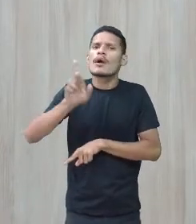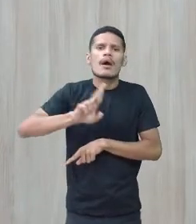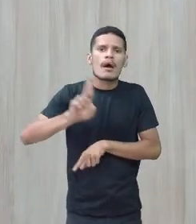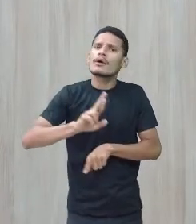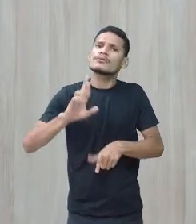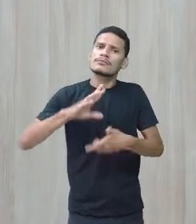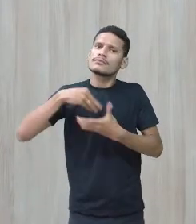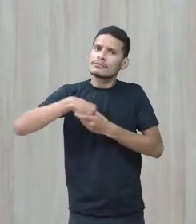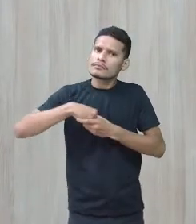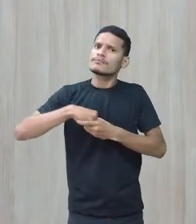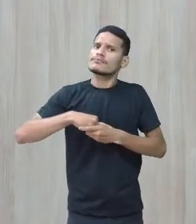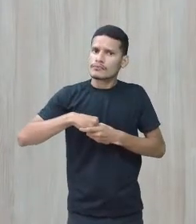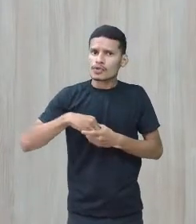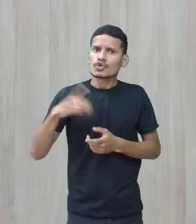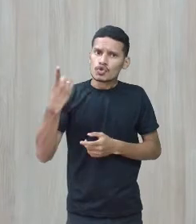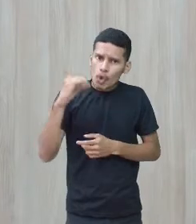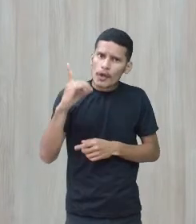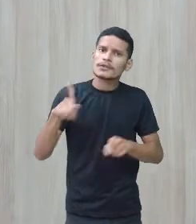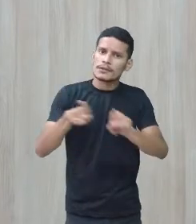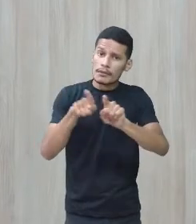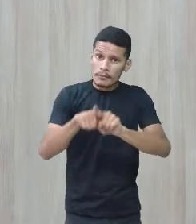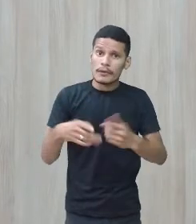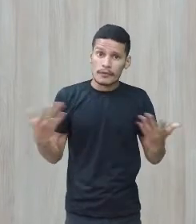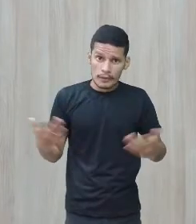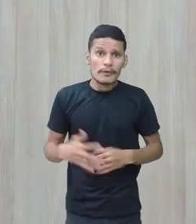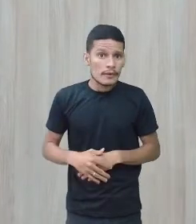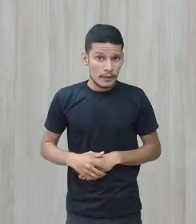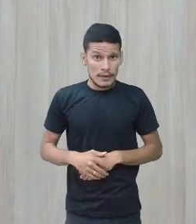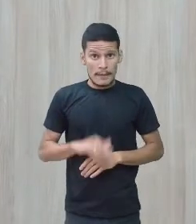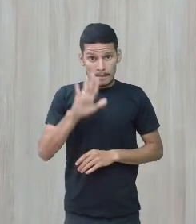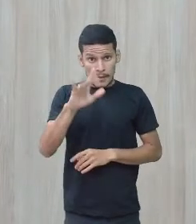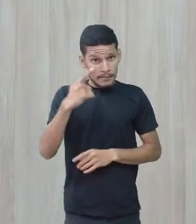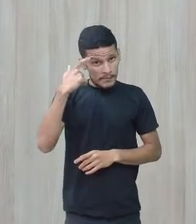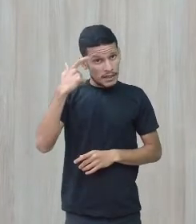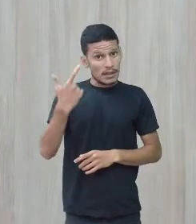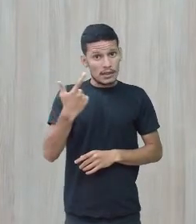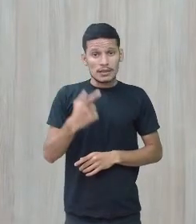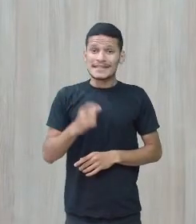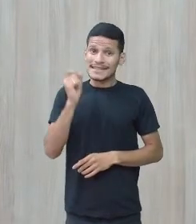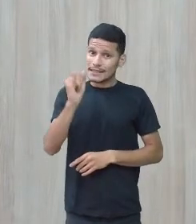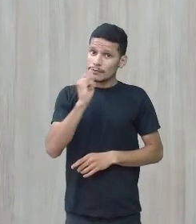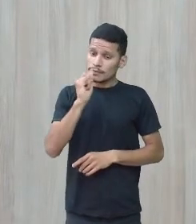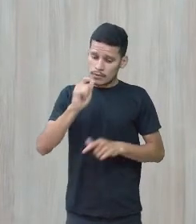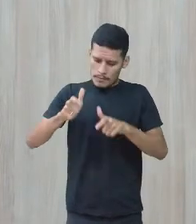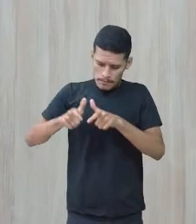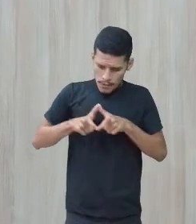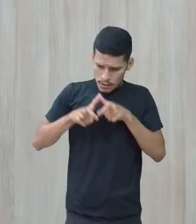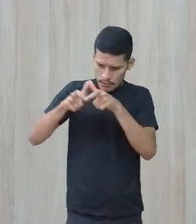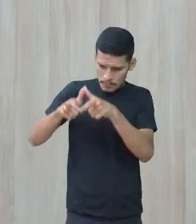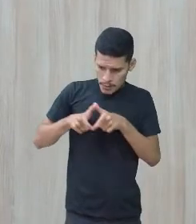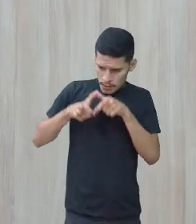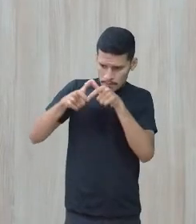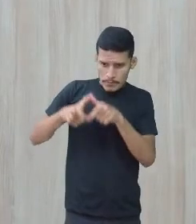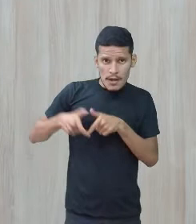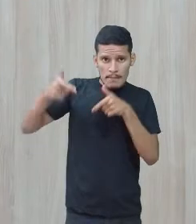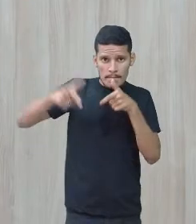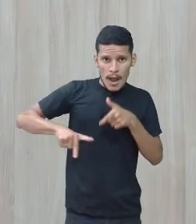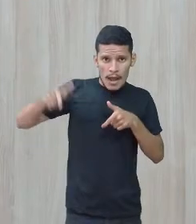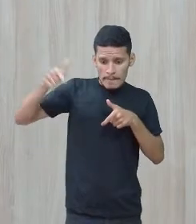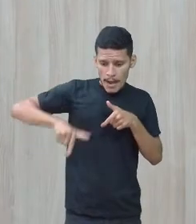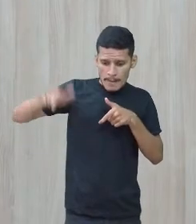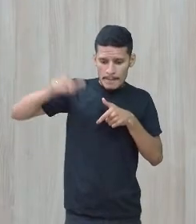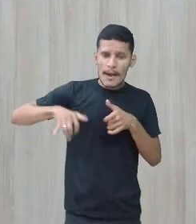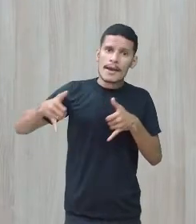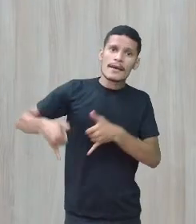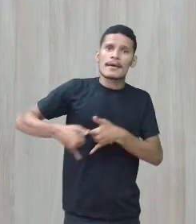envolvidos, dólares e tudo mais. Então imaginem que quanto mais esse atleta for campeão, né,